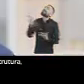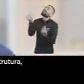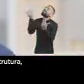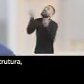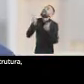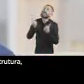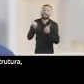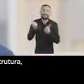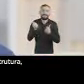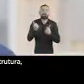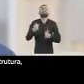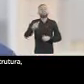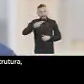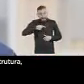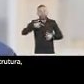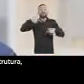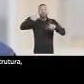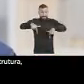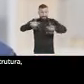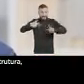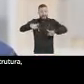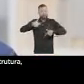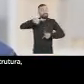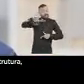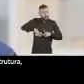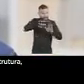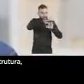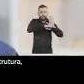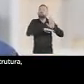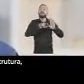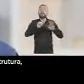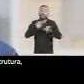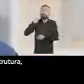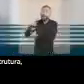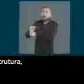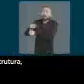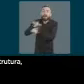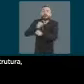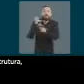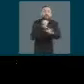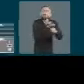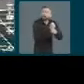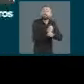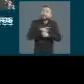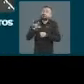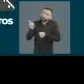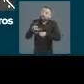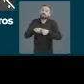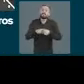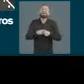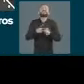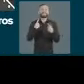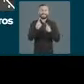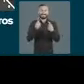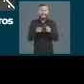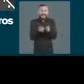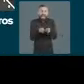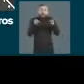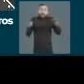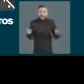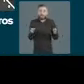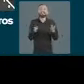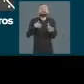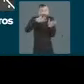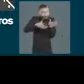Meu emprego de novo Programa que vai retomar Obras paradas de infraestrutura Como duplicação de estradas